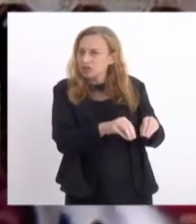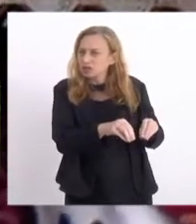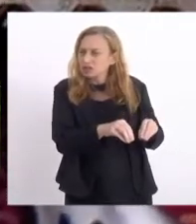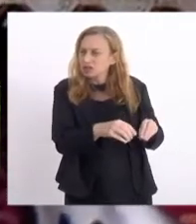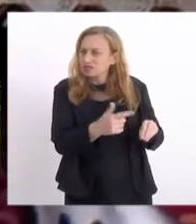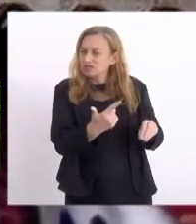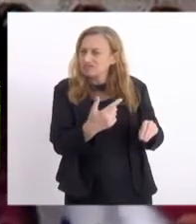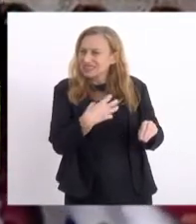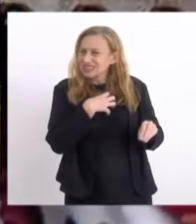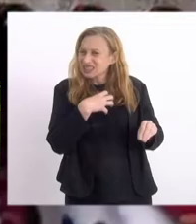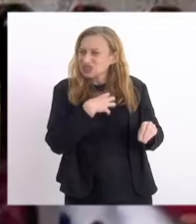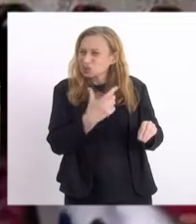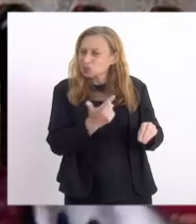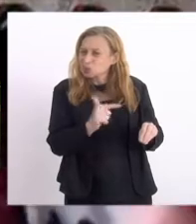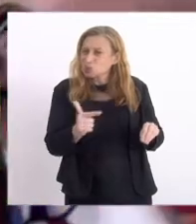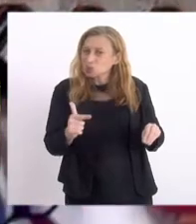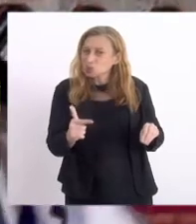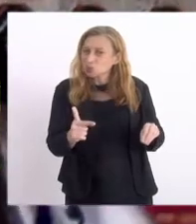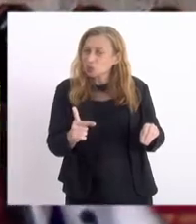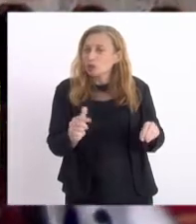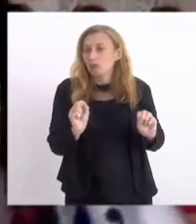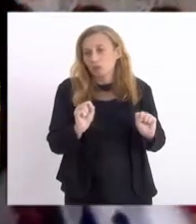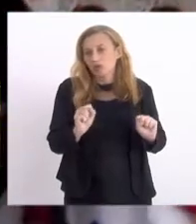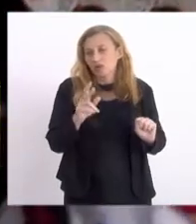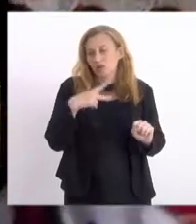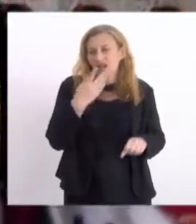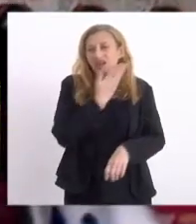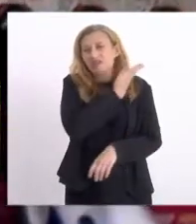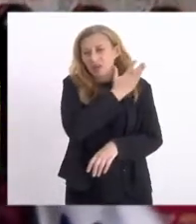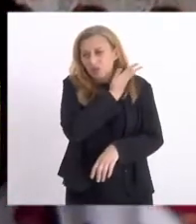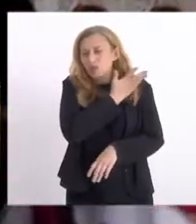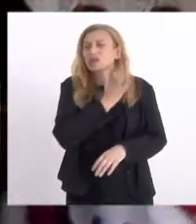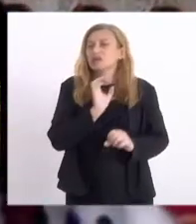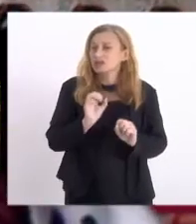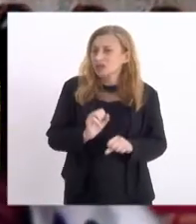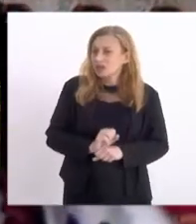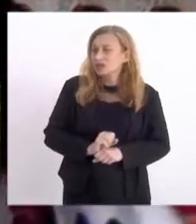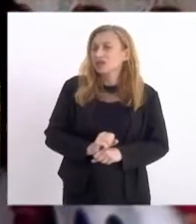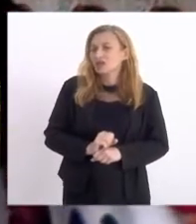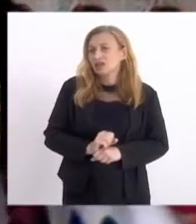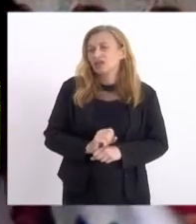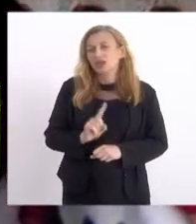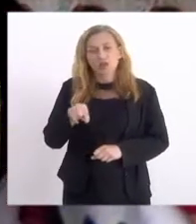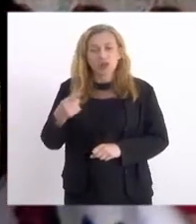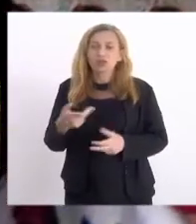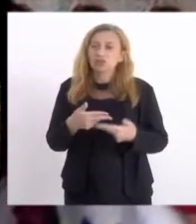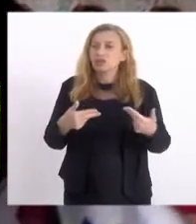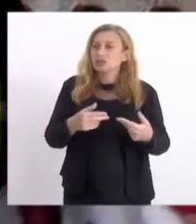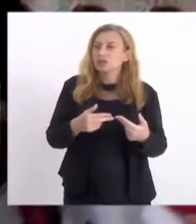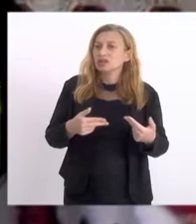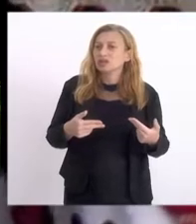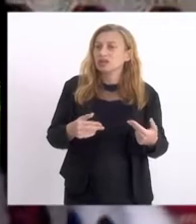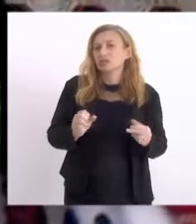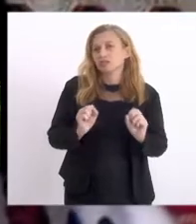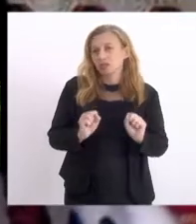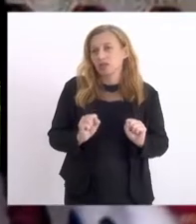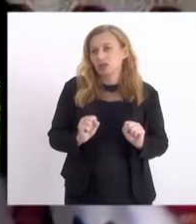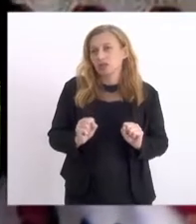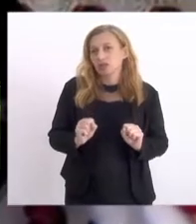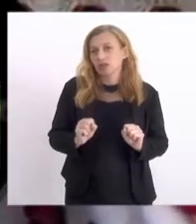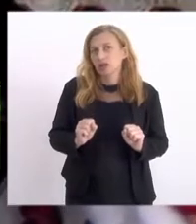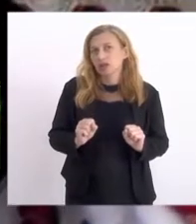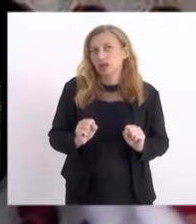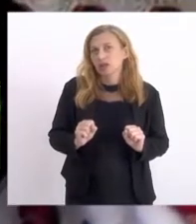tem sentido, né? A gente pode falar de preconceito, pode falar em alguma coisa ou outra, e a gente poderia até...